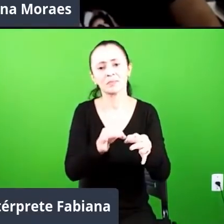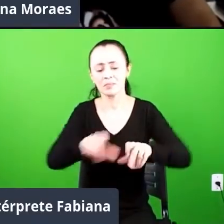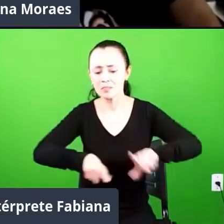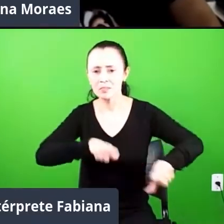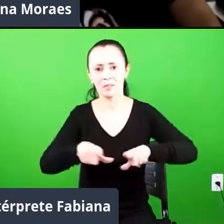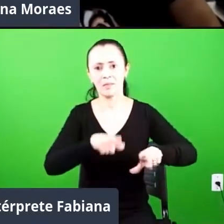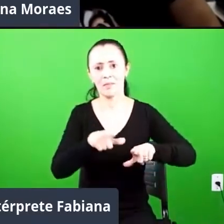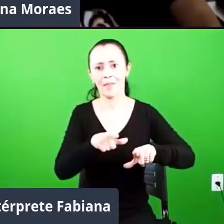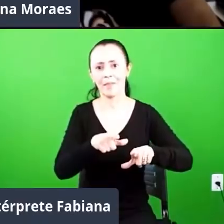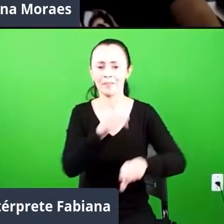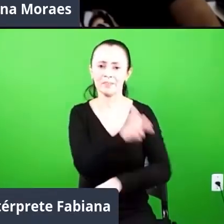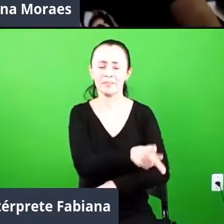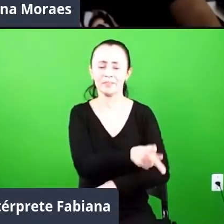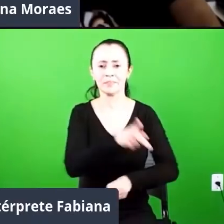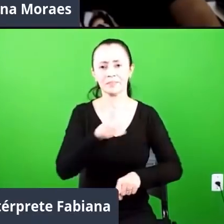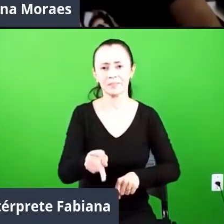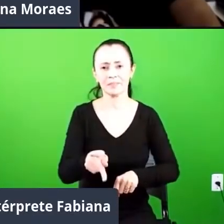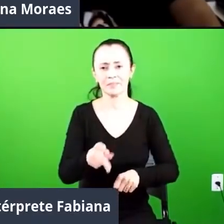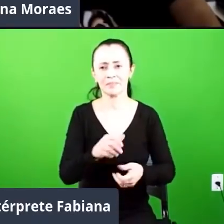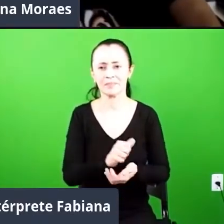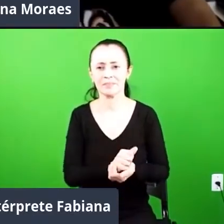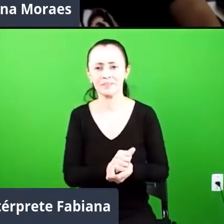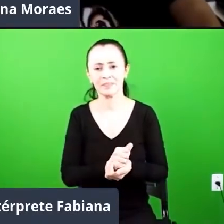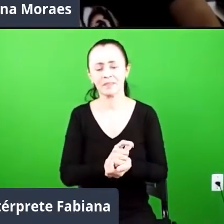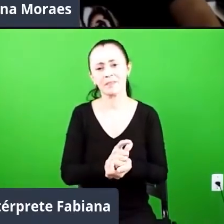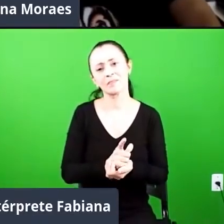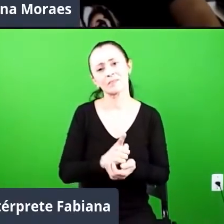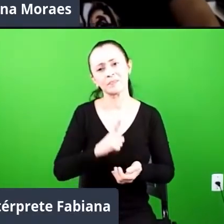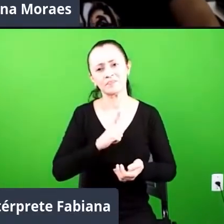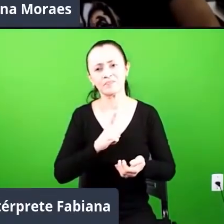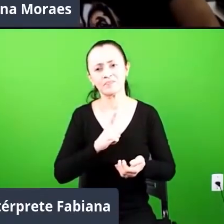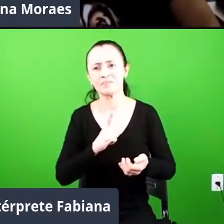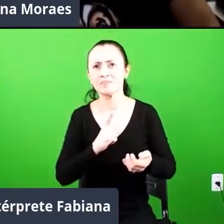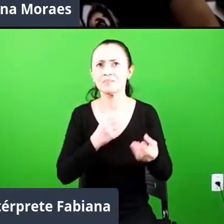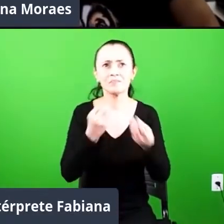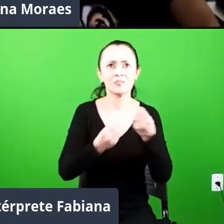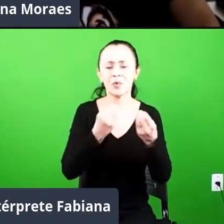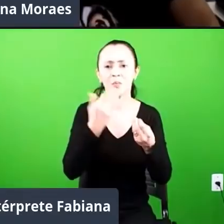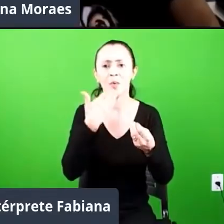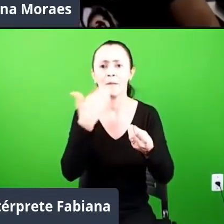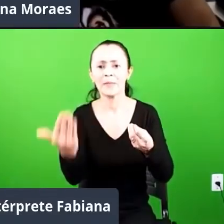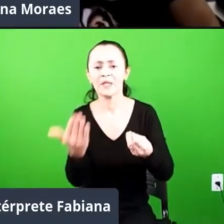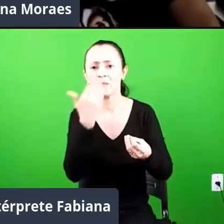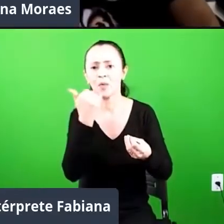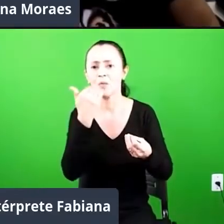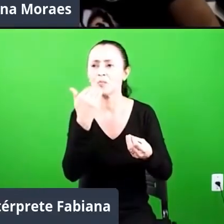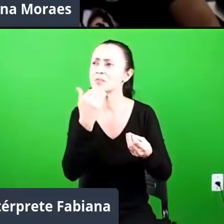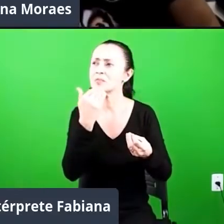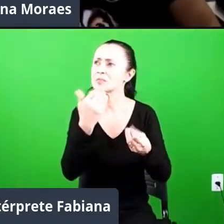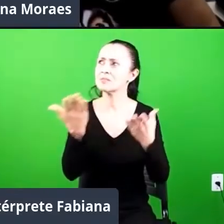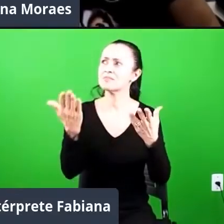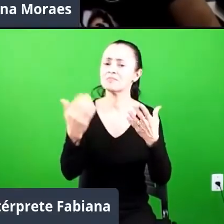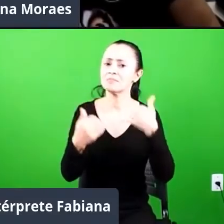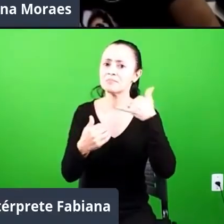uberização, comparado ao Uber que nós temos, né, quando você vai pedir uma comida, um iFood, o que acontece? Você